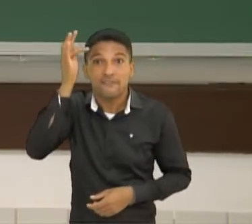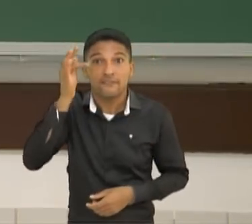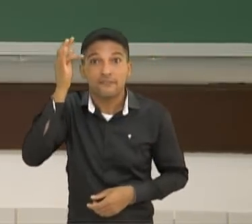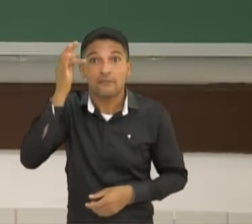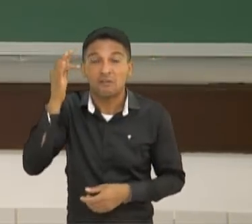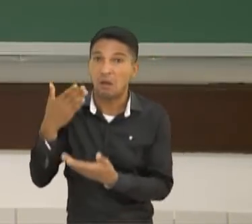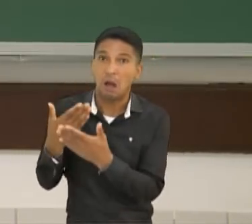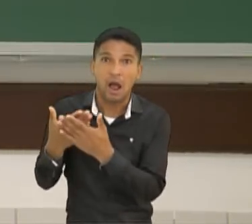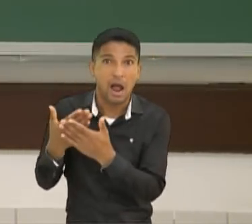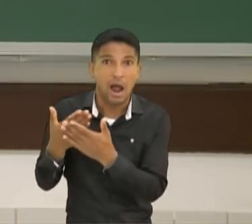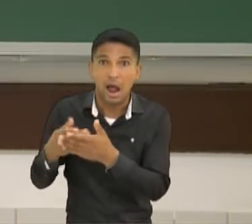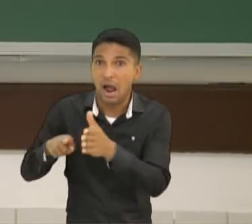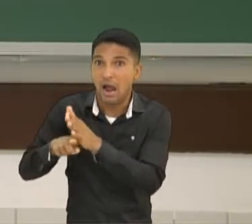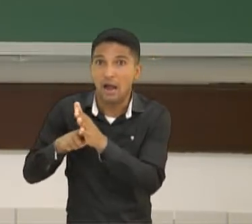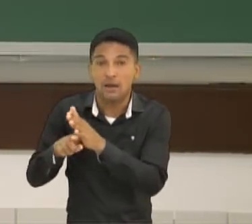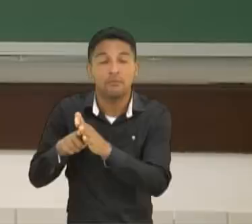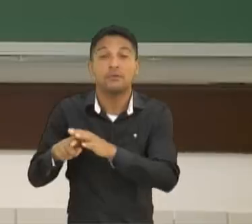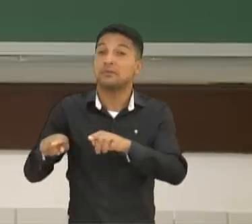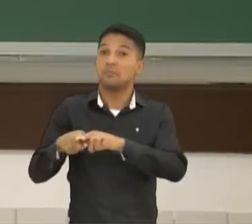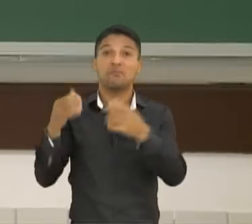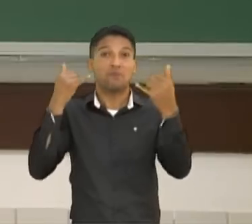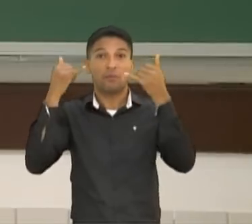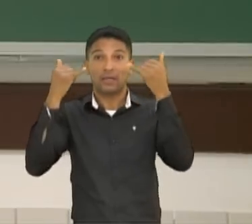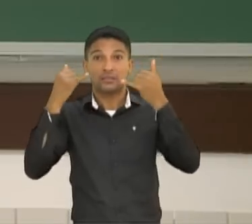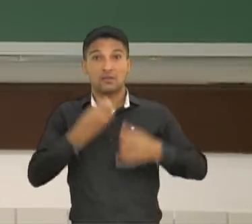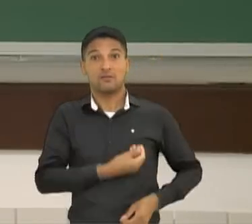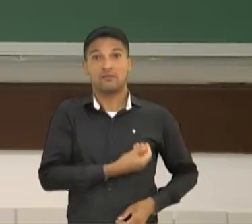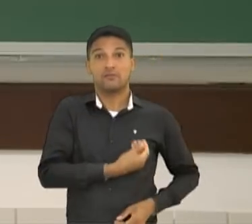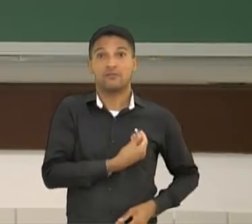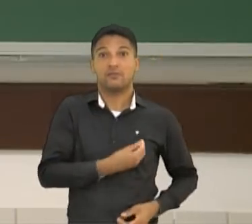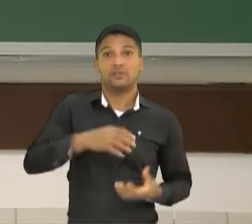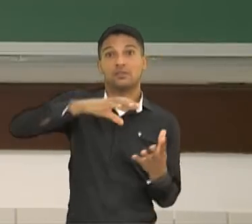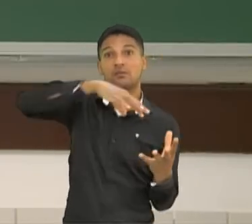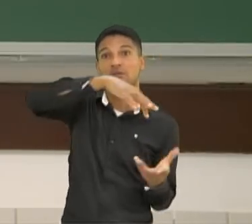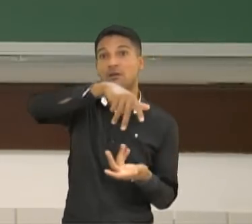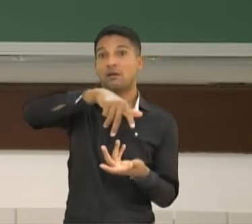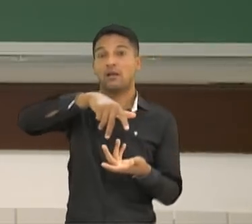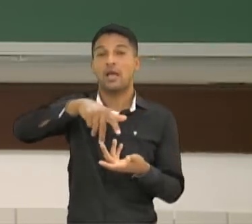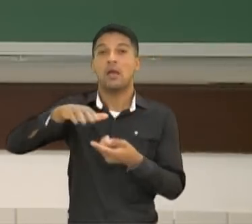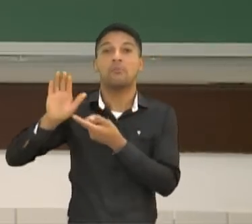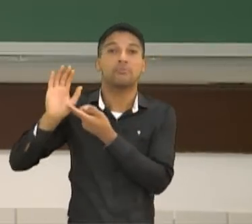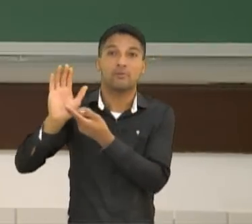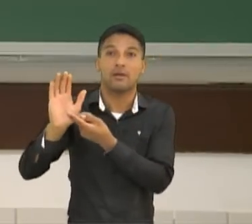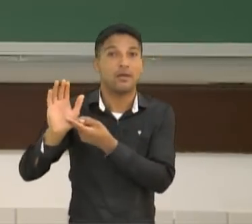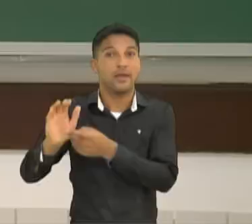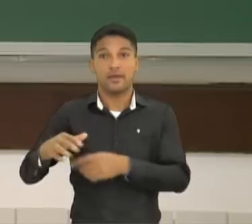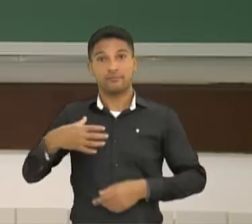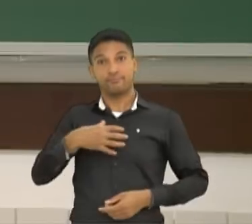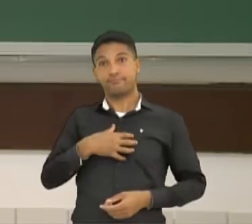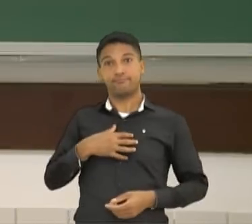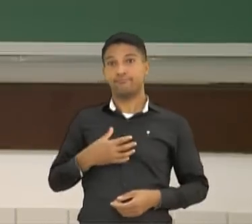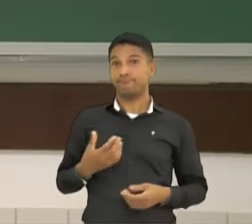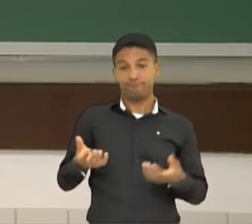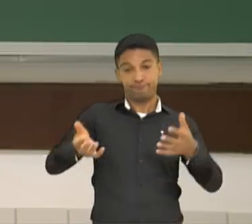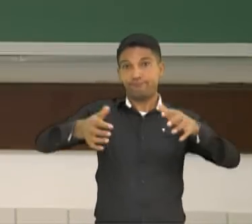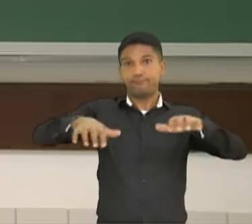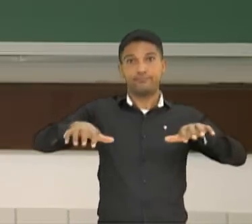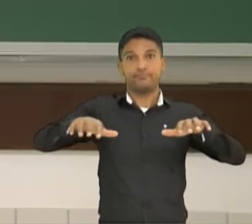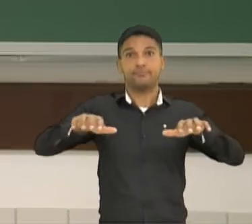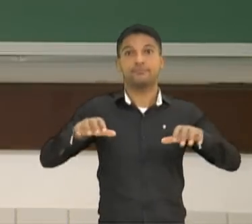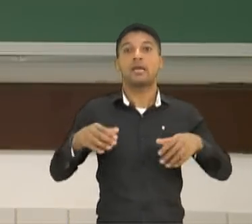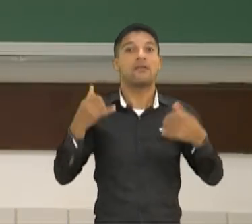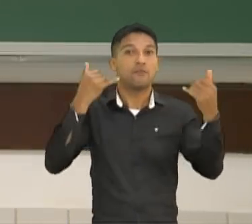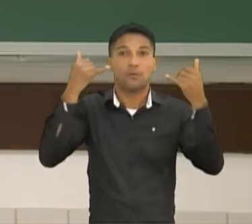Nessa aula nós vimos o que significa a teoria do conhecimento, o que ela estuda, tá? A questão da relação sujeito e